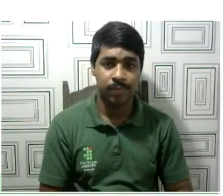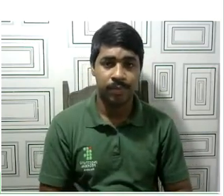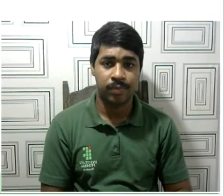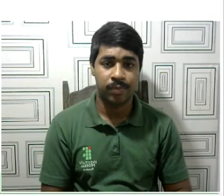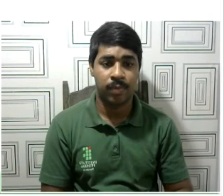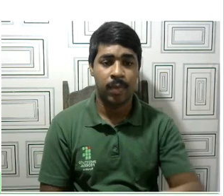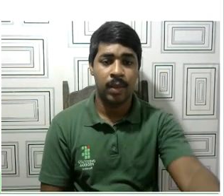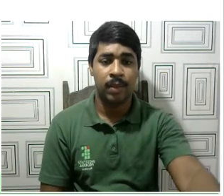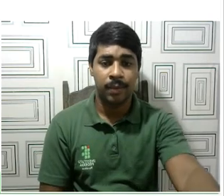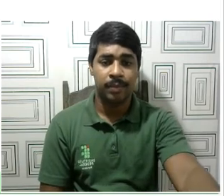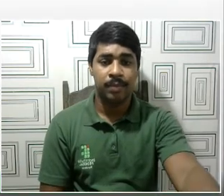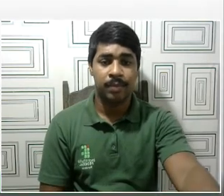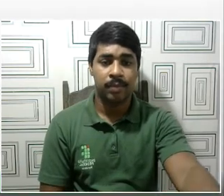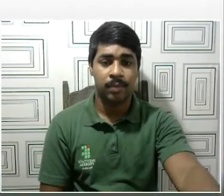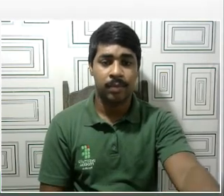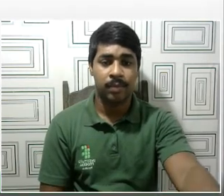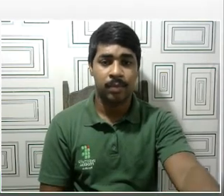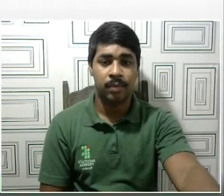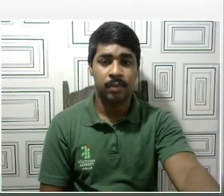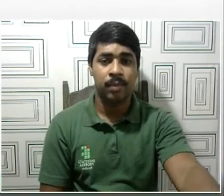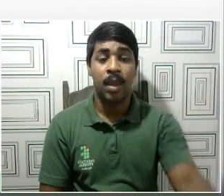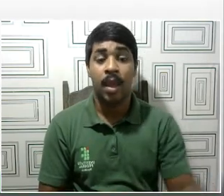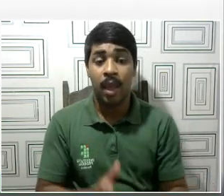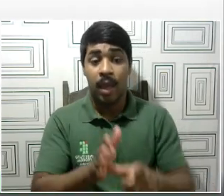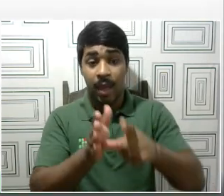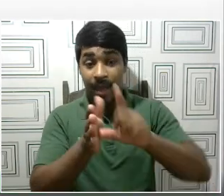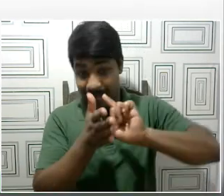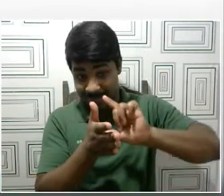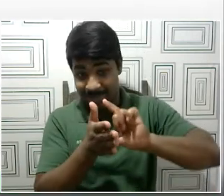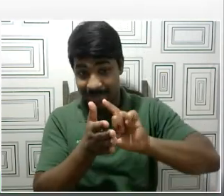esquerda, a gente vai deslocar a vírgula ó, para a direita.